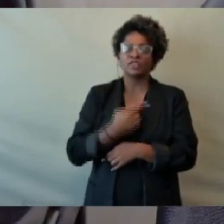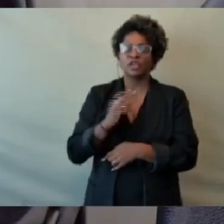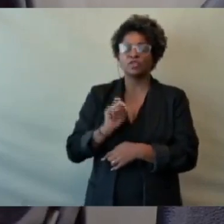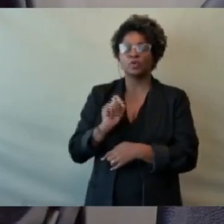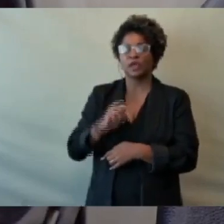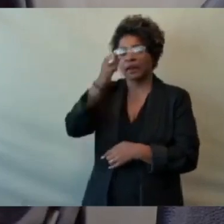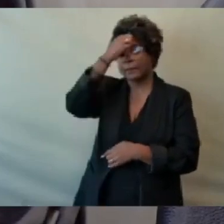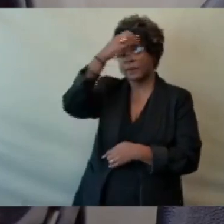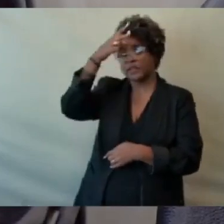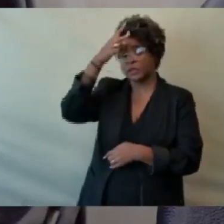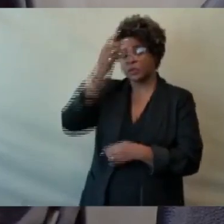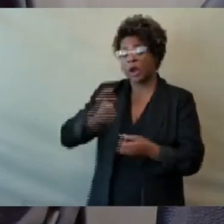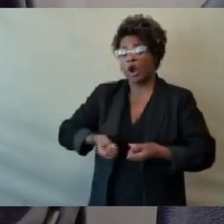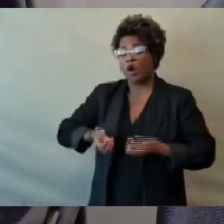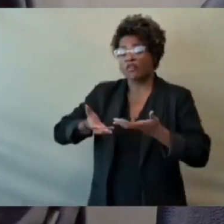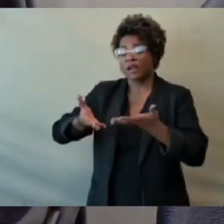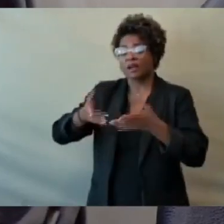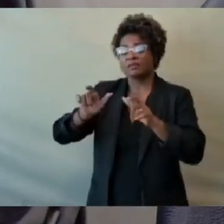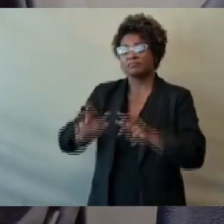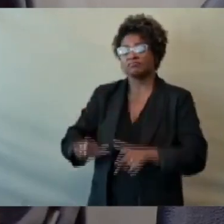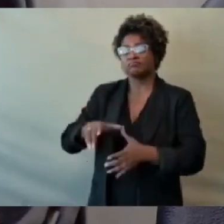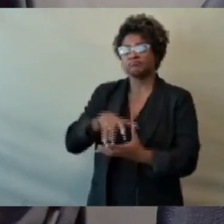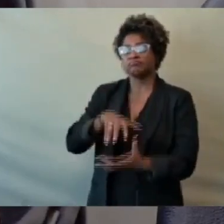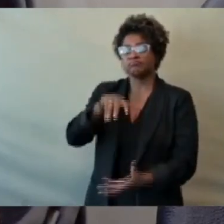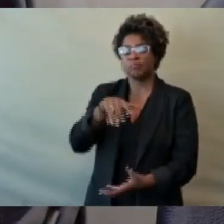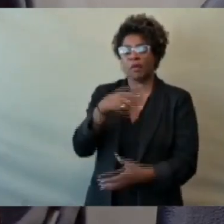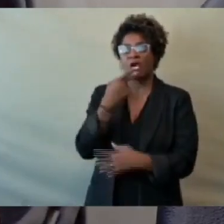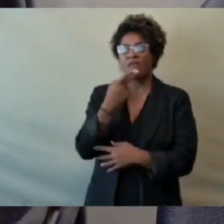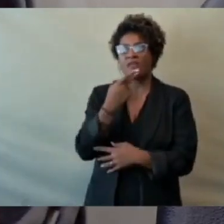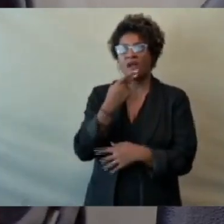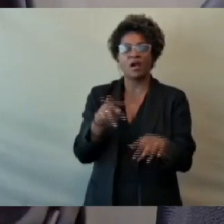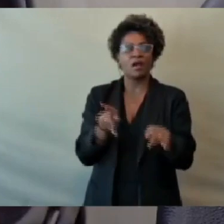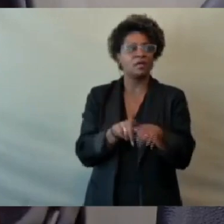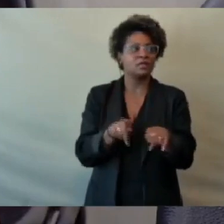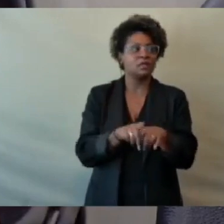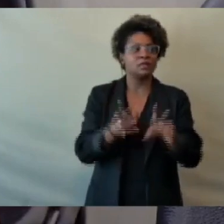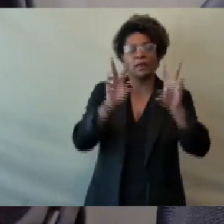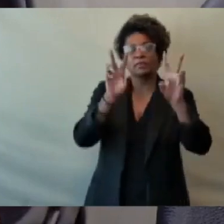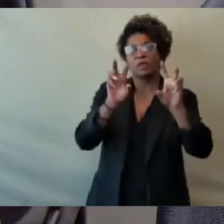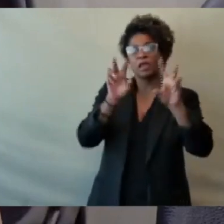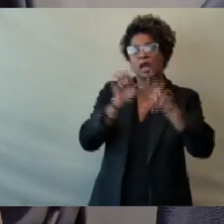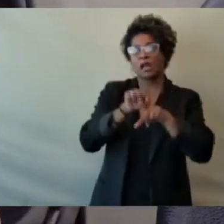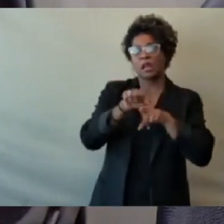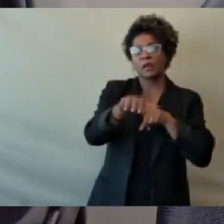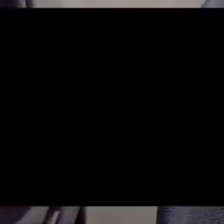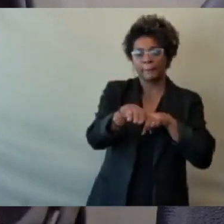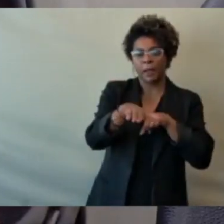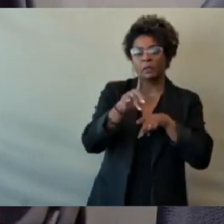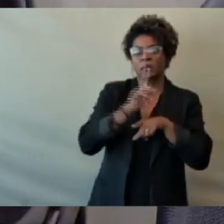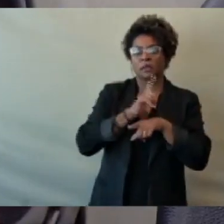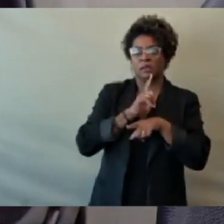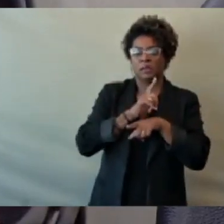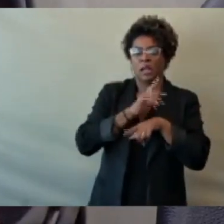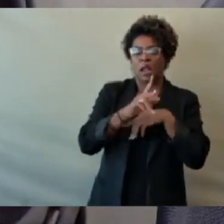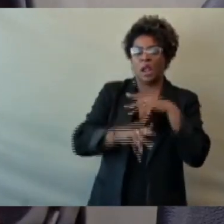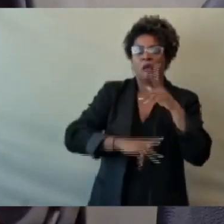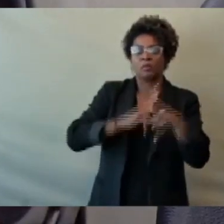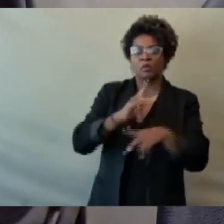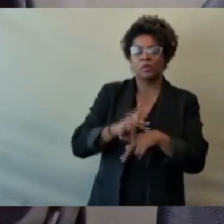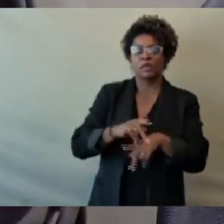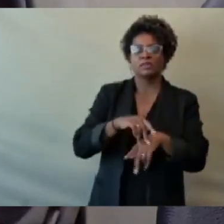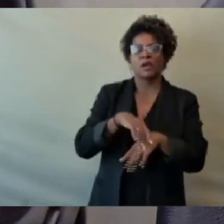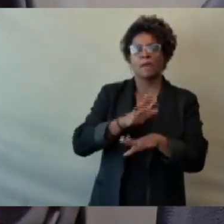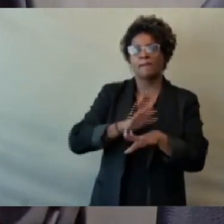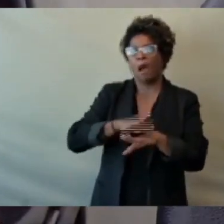também a respeito da alta demanda que tem tido, aliás, a população está envelhecendo em Belo Horizonte, em todo o